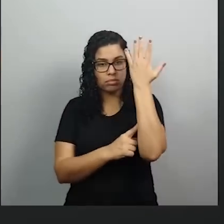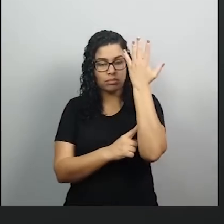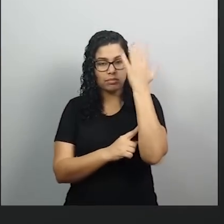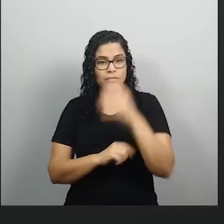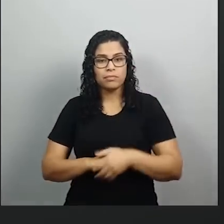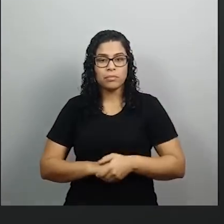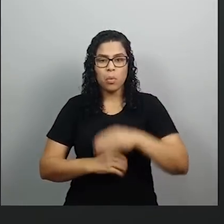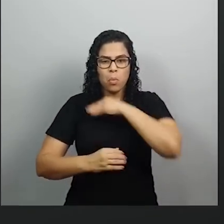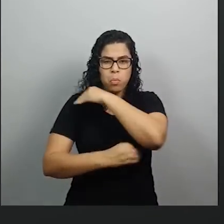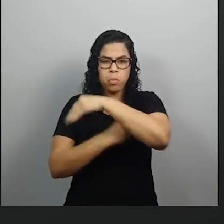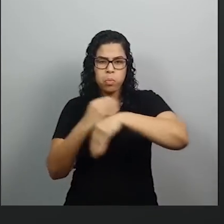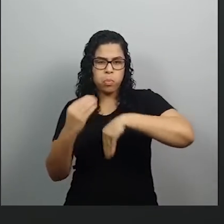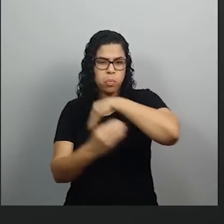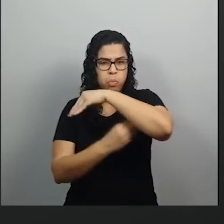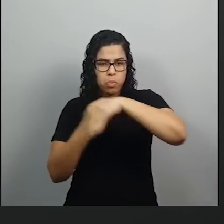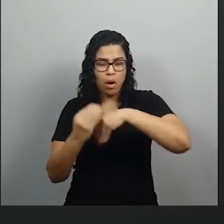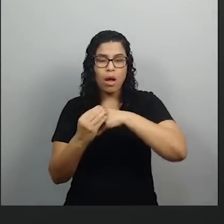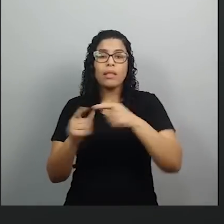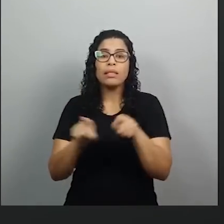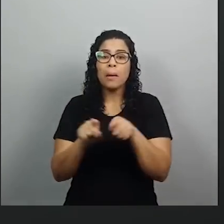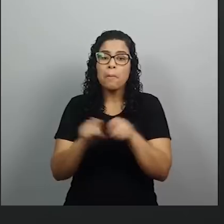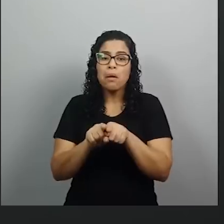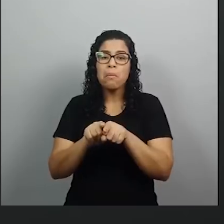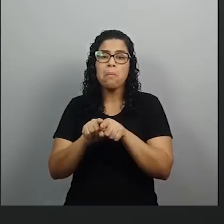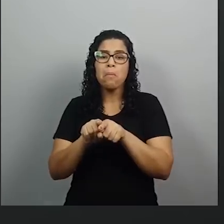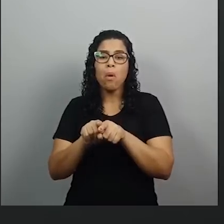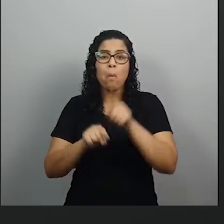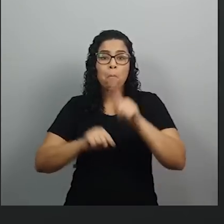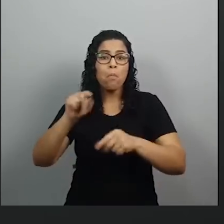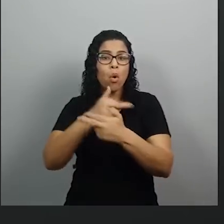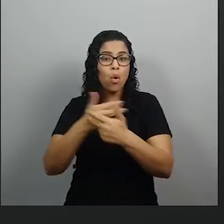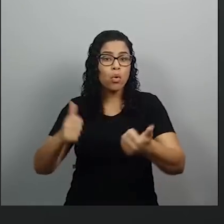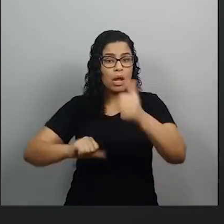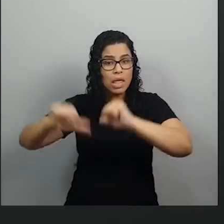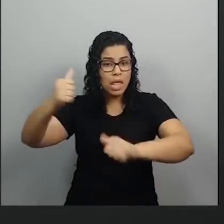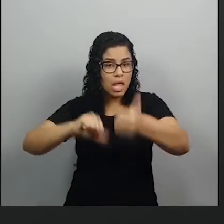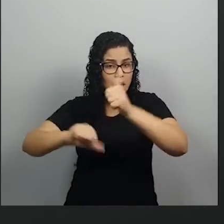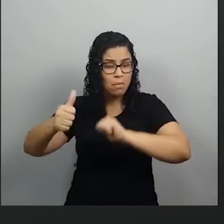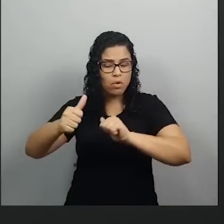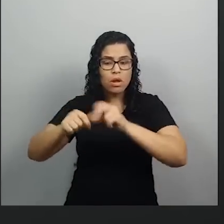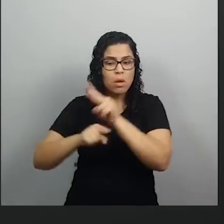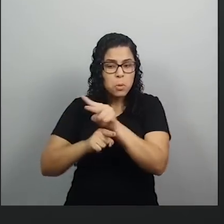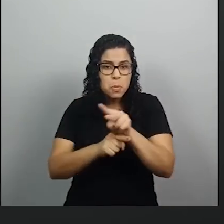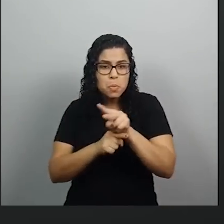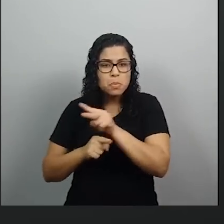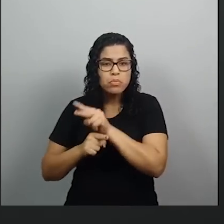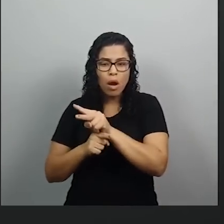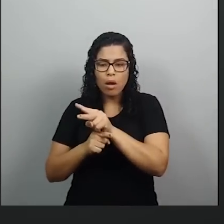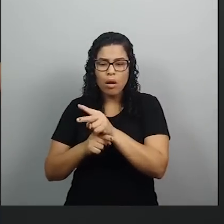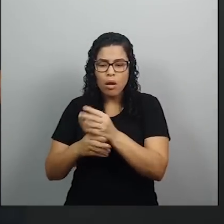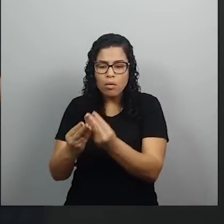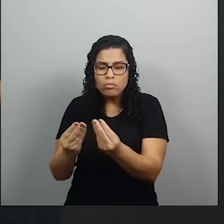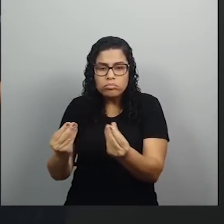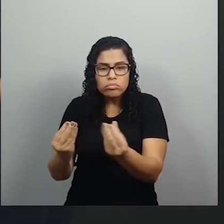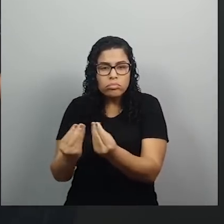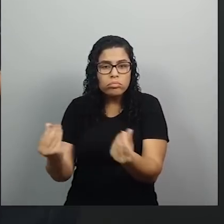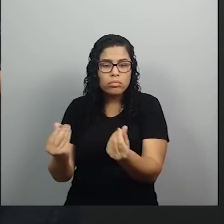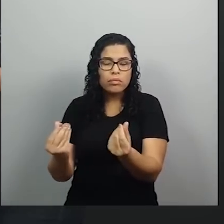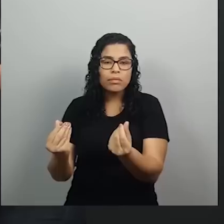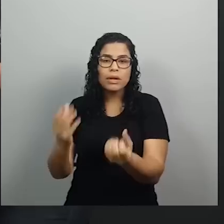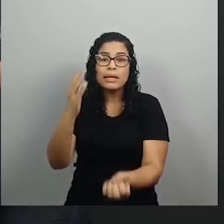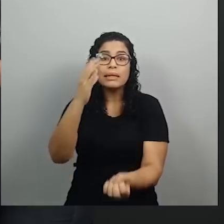do ambiente que ele está, produtos químicos daquele ambiente, que a preservação foi ficando muito inteira. Ou até a chamada